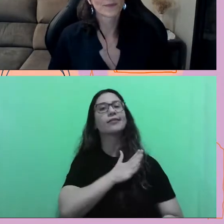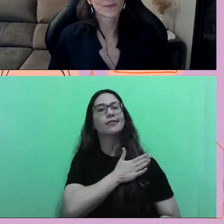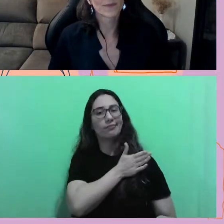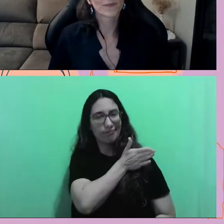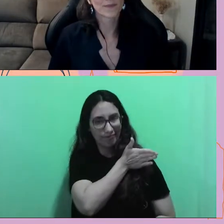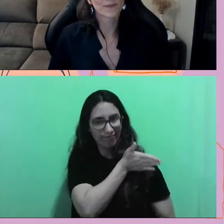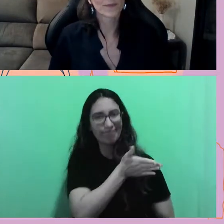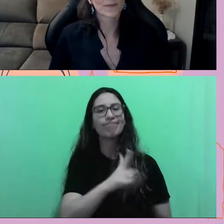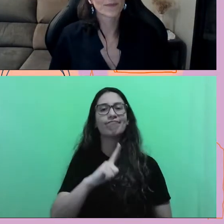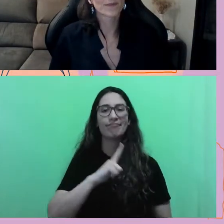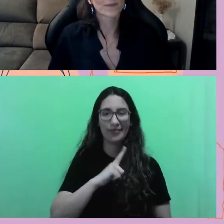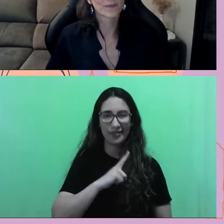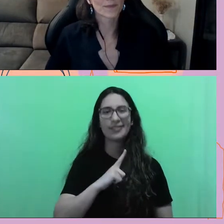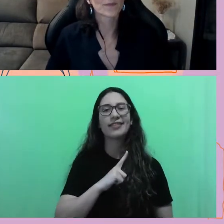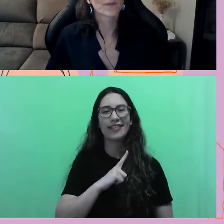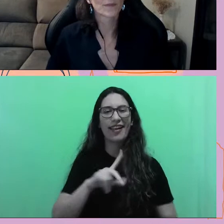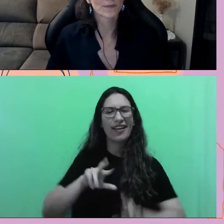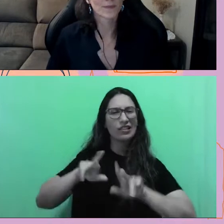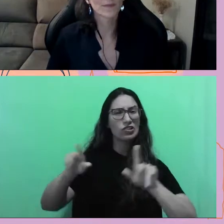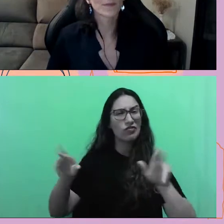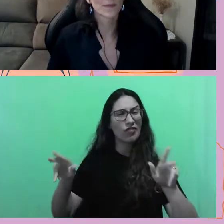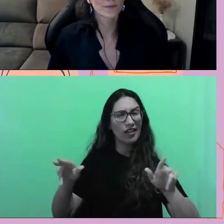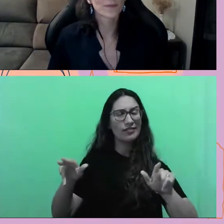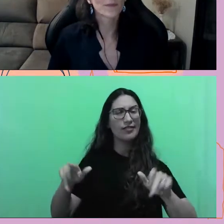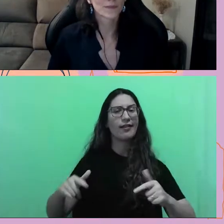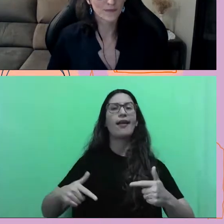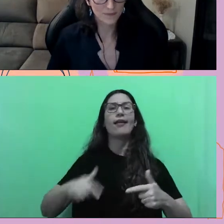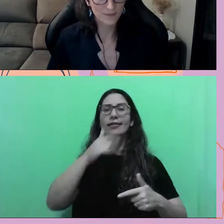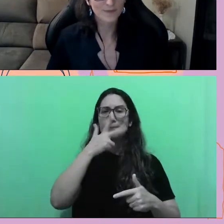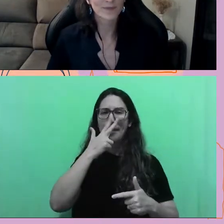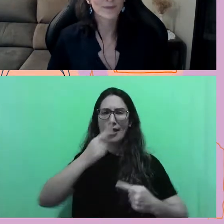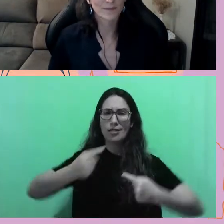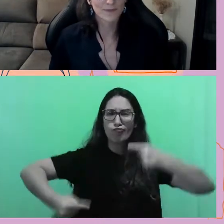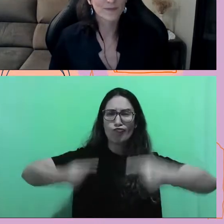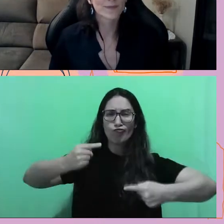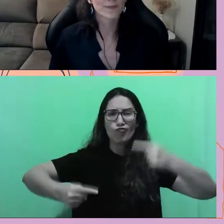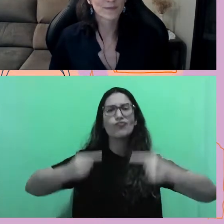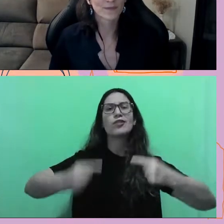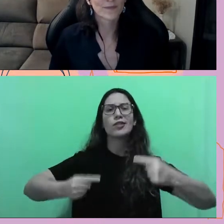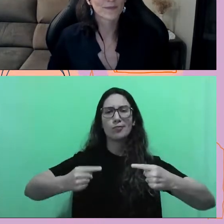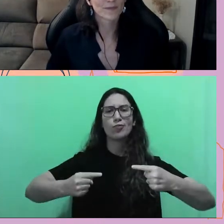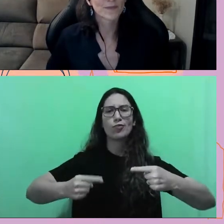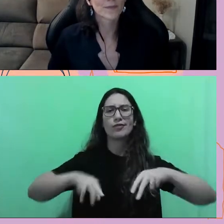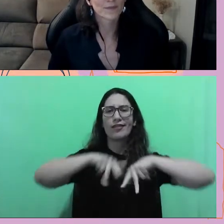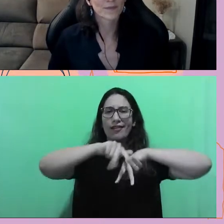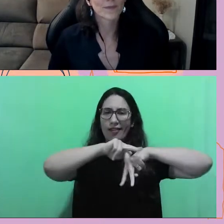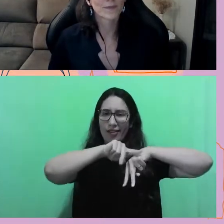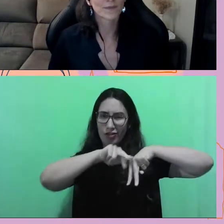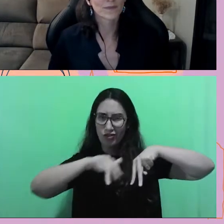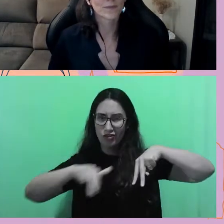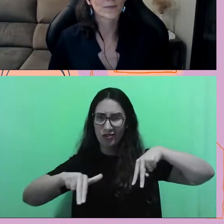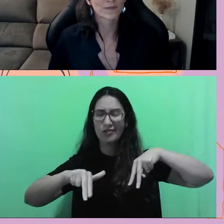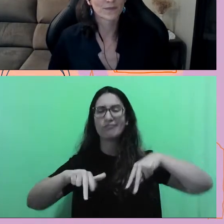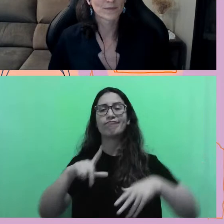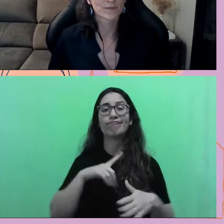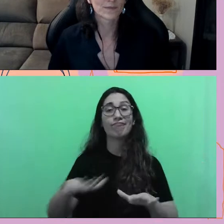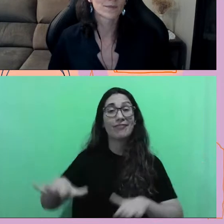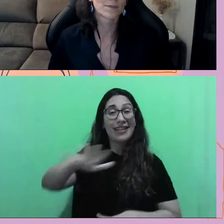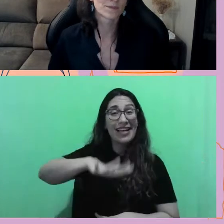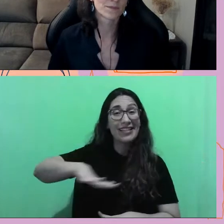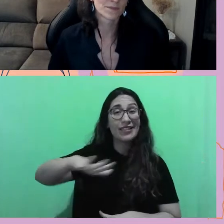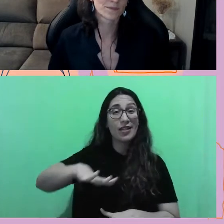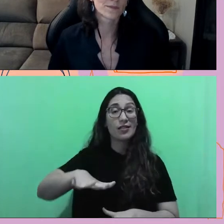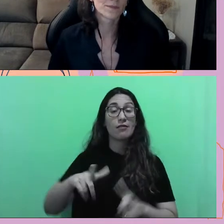existe, né, aquela diferença, aquela guerra sexista, né? E porque muitas vezes o ambiente, né, é dominado